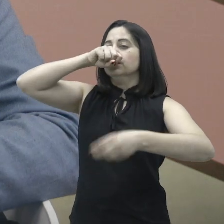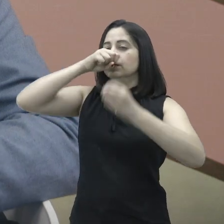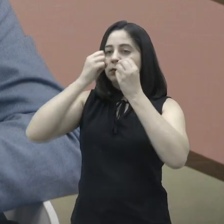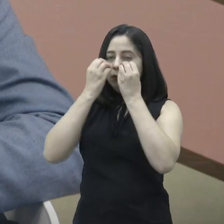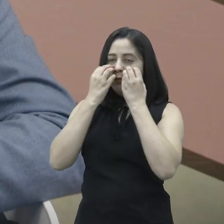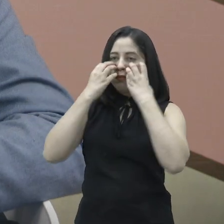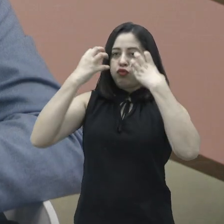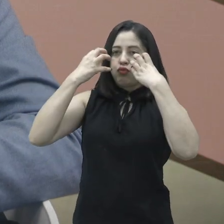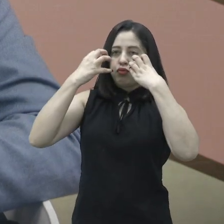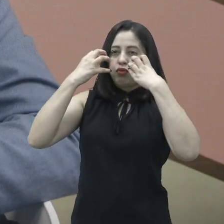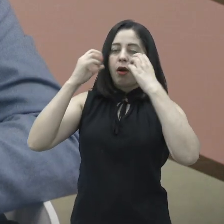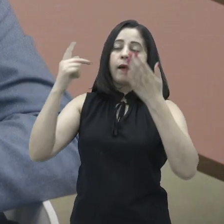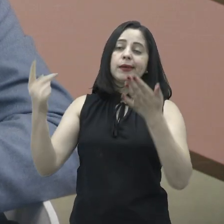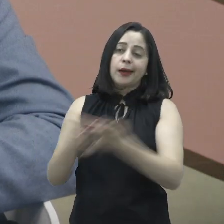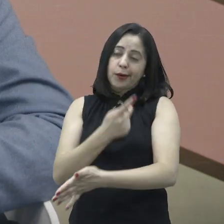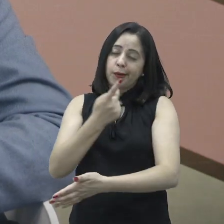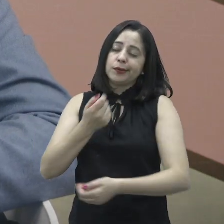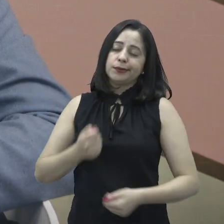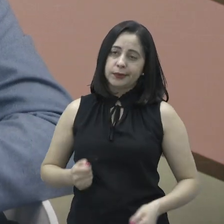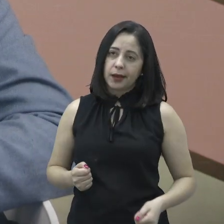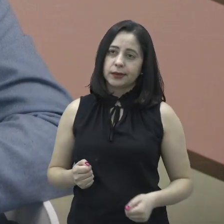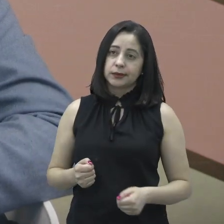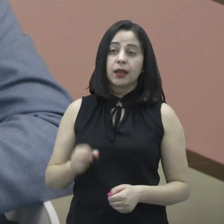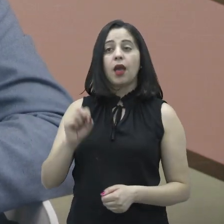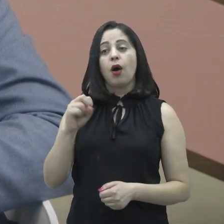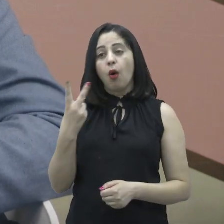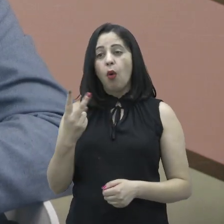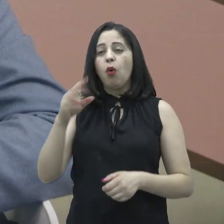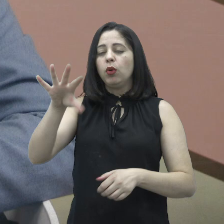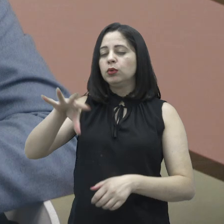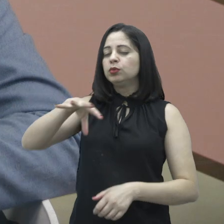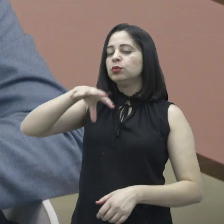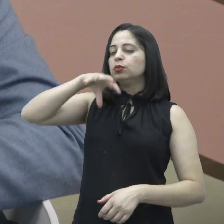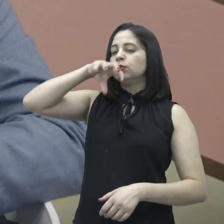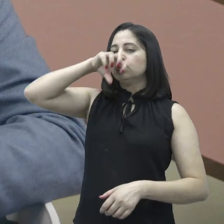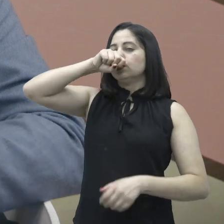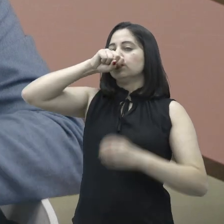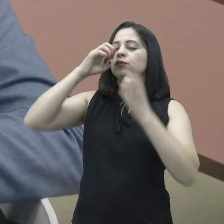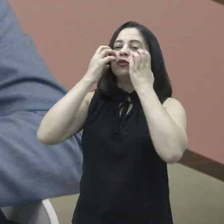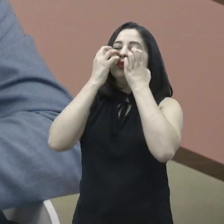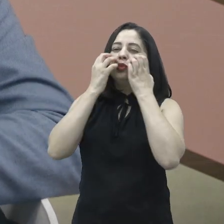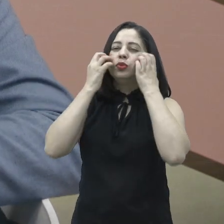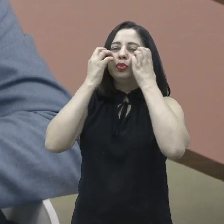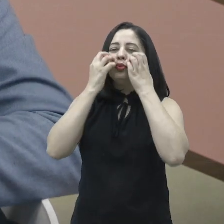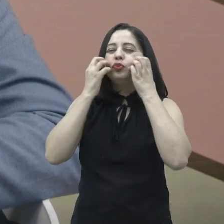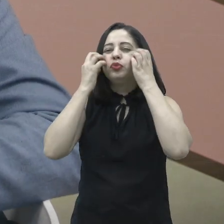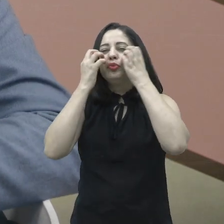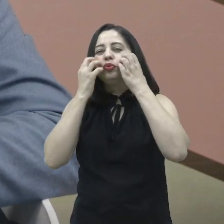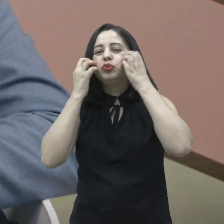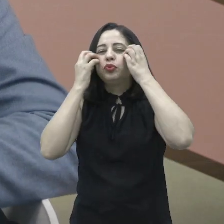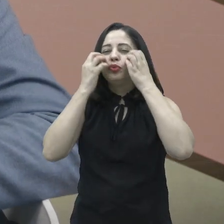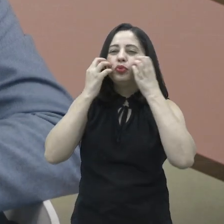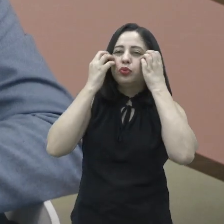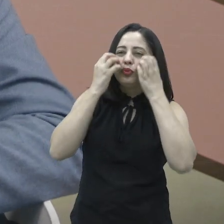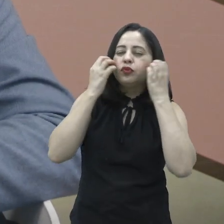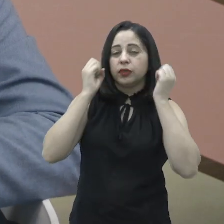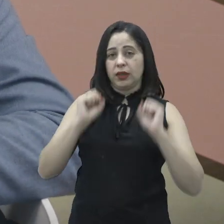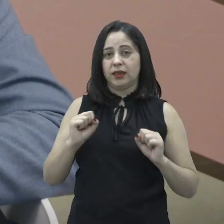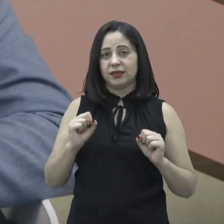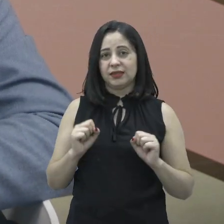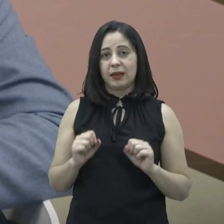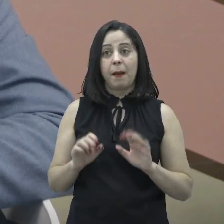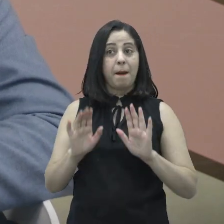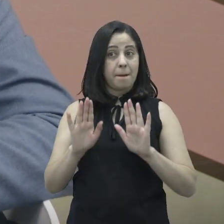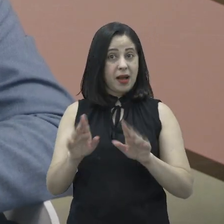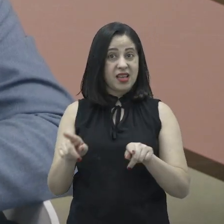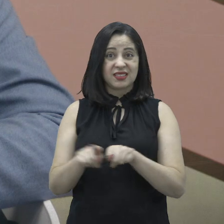inflamação no nariz, então gerando uma rinite causada por um vírus, uma rinite viral, que é o famoso resfriado, né, a rinocinusite viral. Mas existem